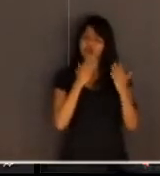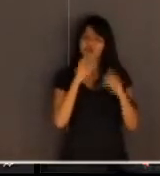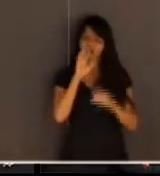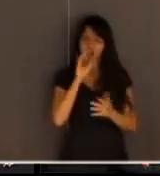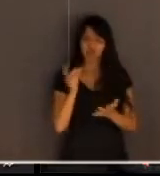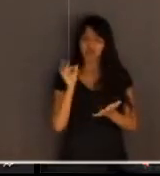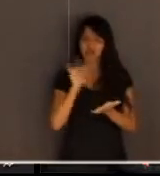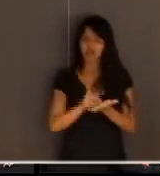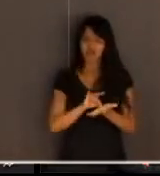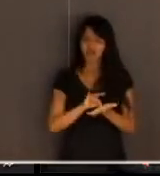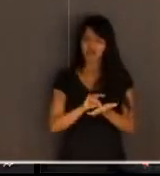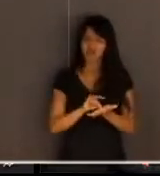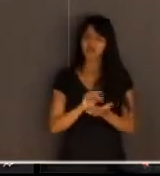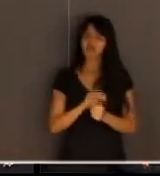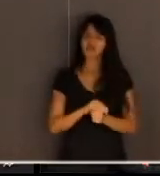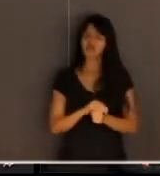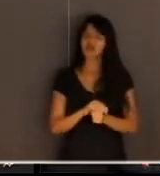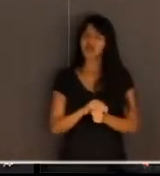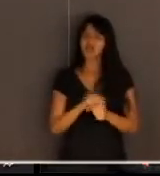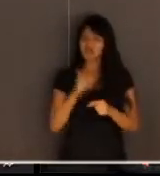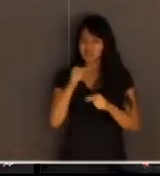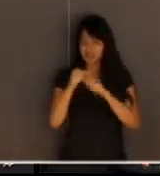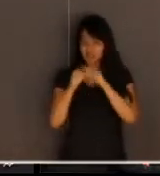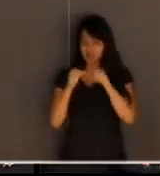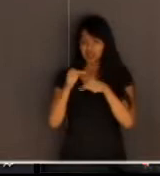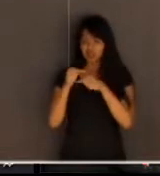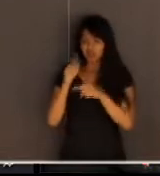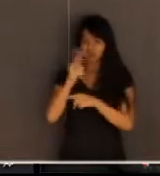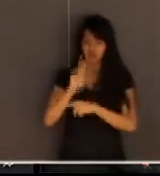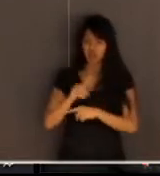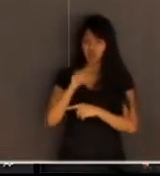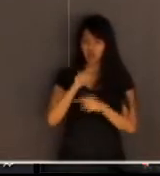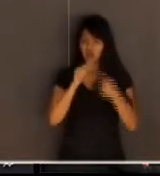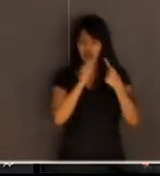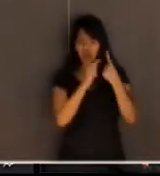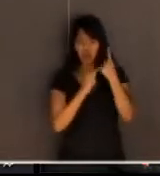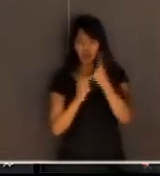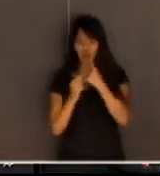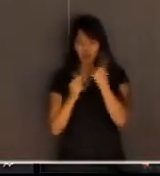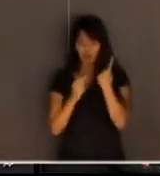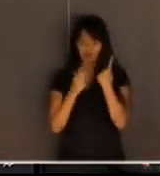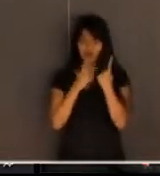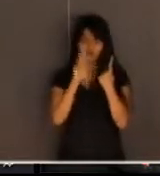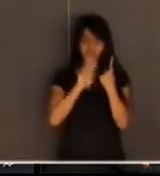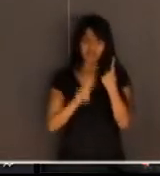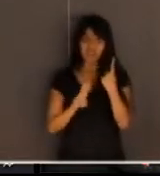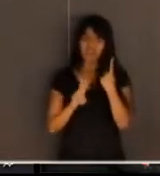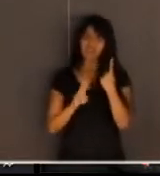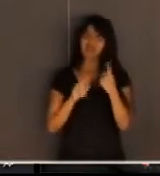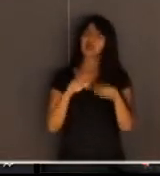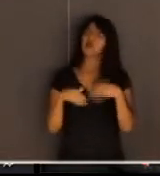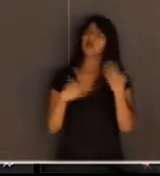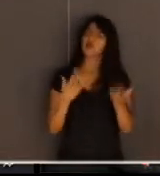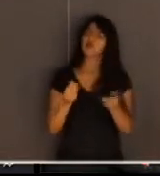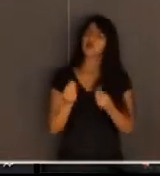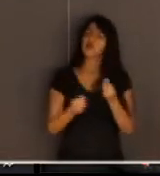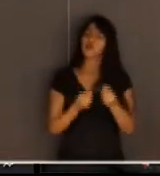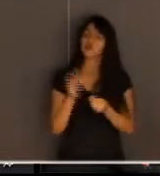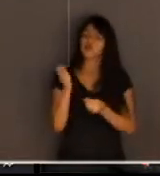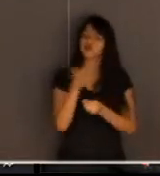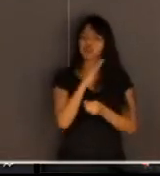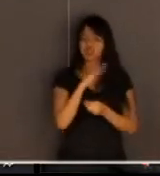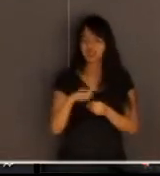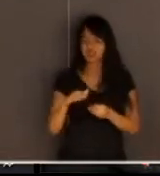uma vez expressamente é no âmbito das nulidades. O que eu quero dizer é, quando